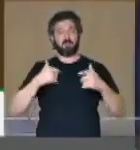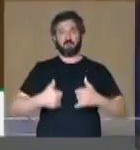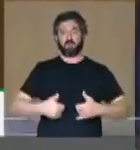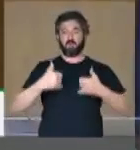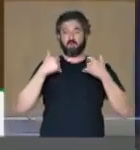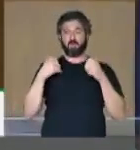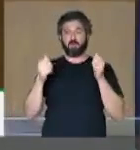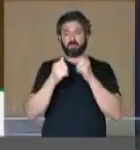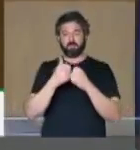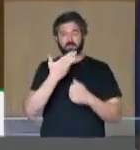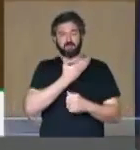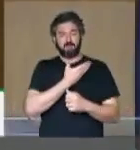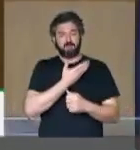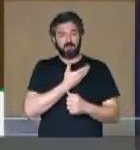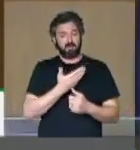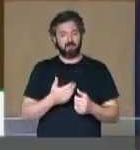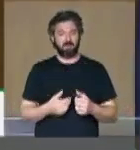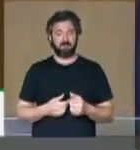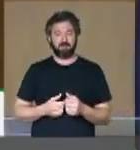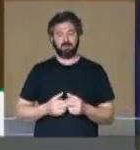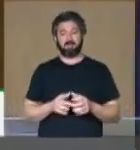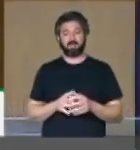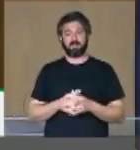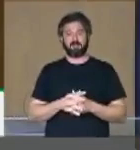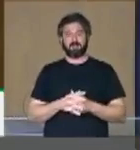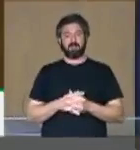muito orgulho de ter você como companheiro